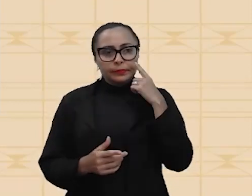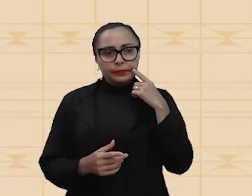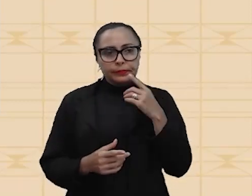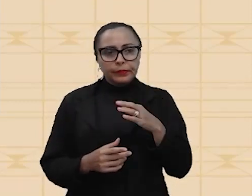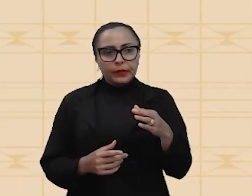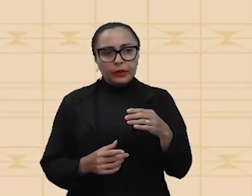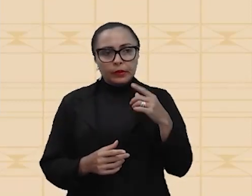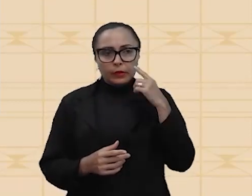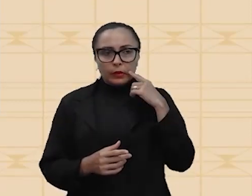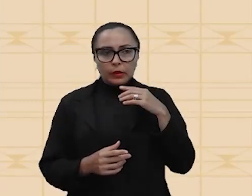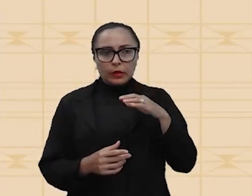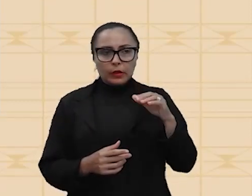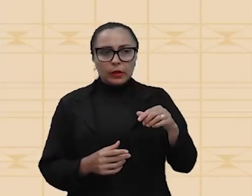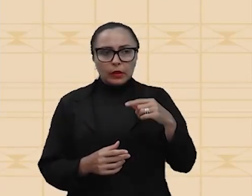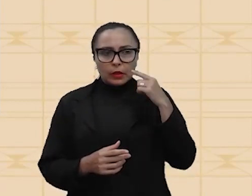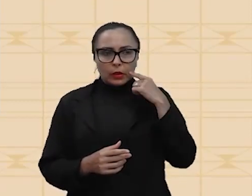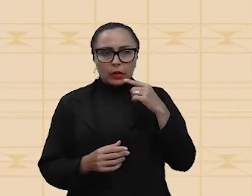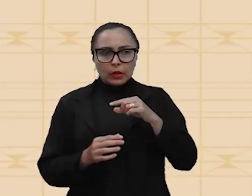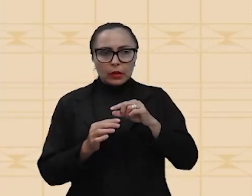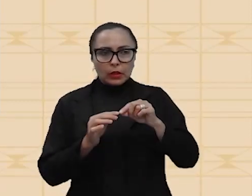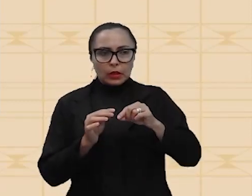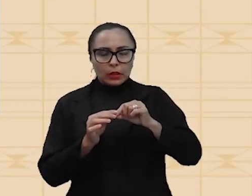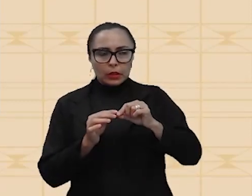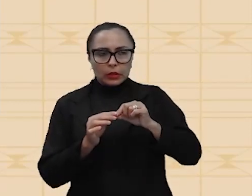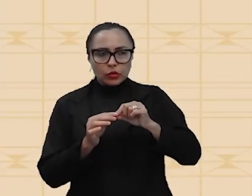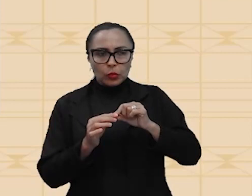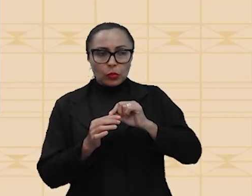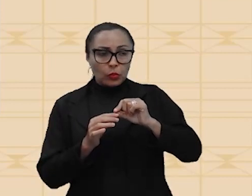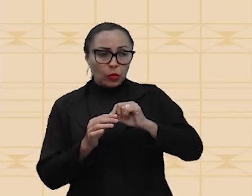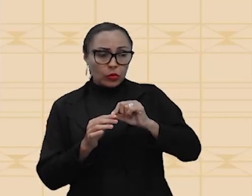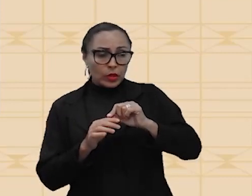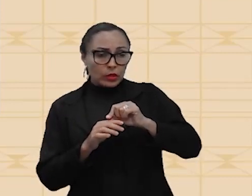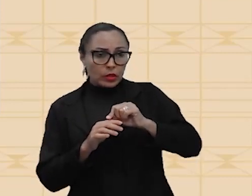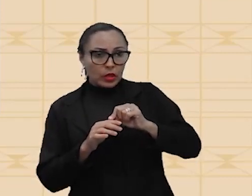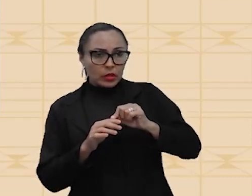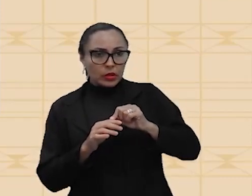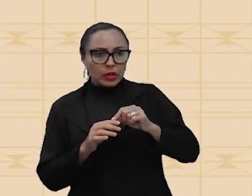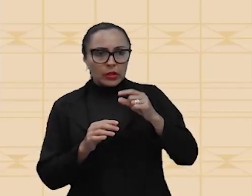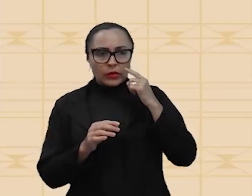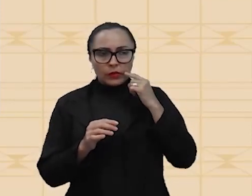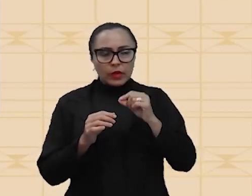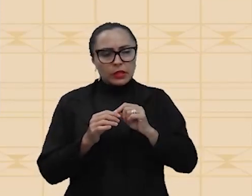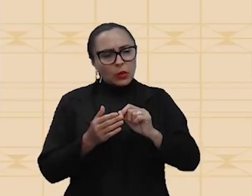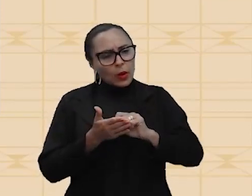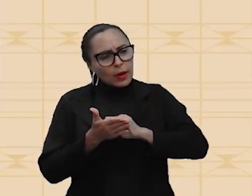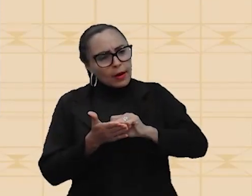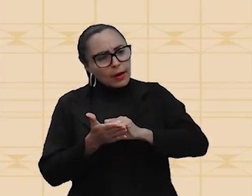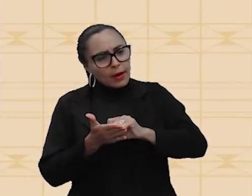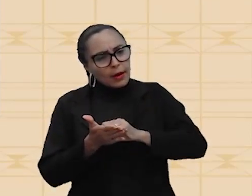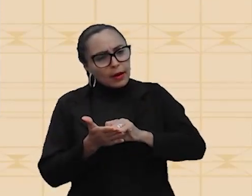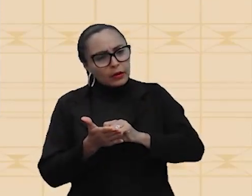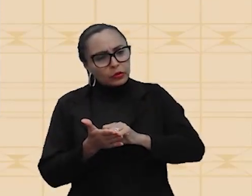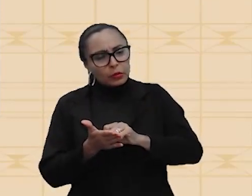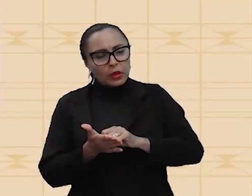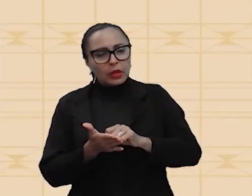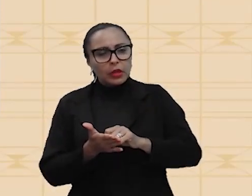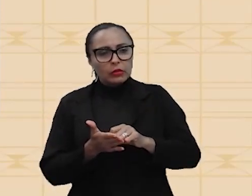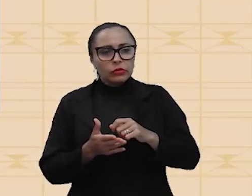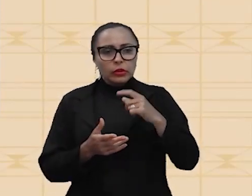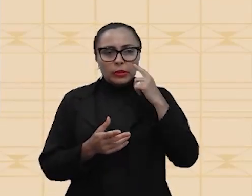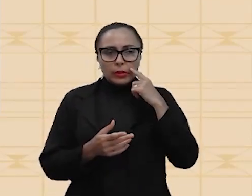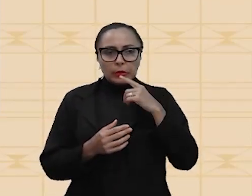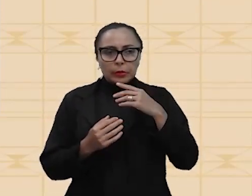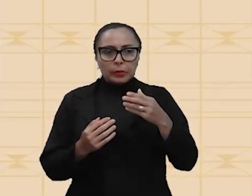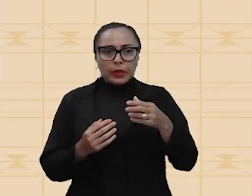pequeno pedacinho de esponja de aço e fazer uma raspagem desse papel. E em seguida você pega um algodãozinho